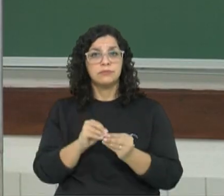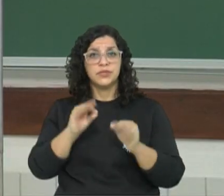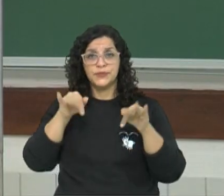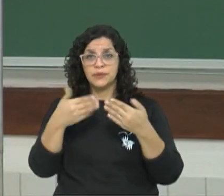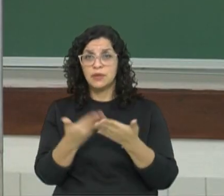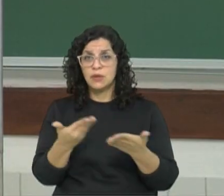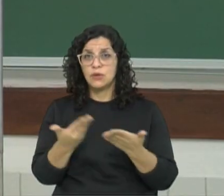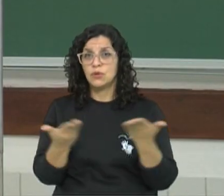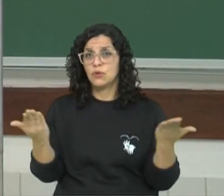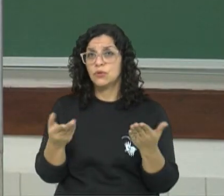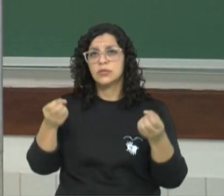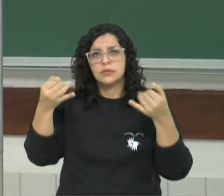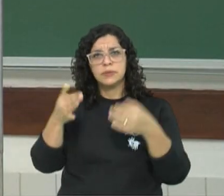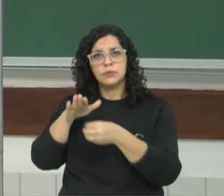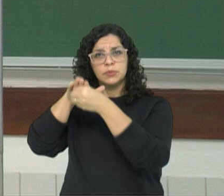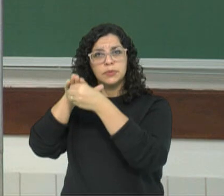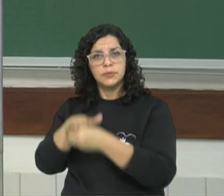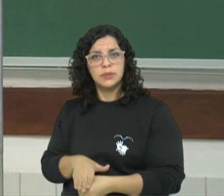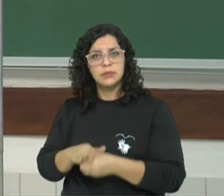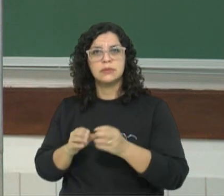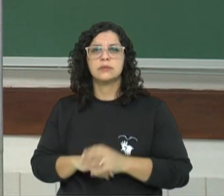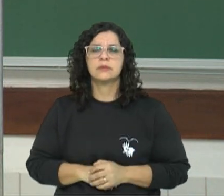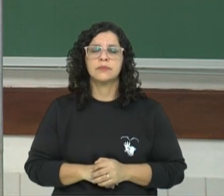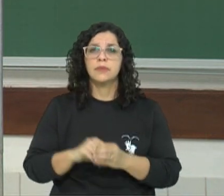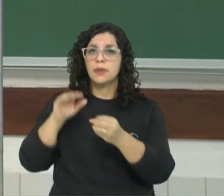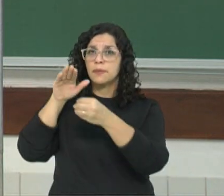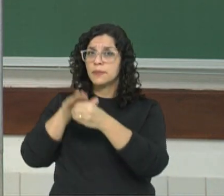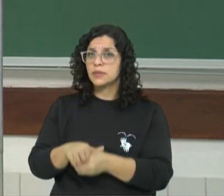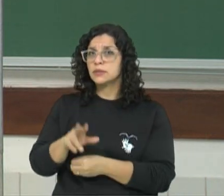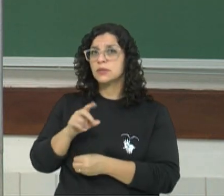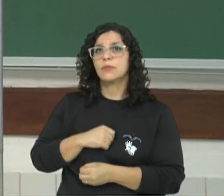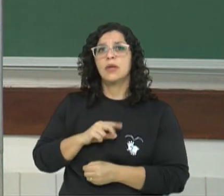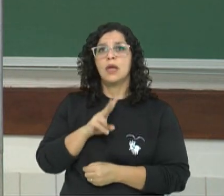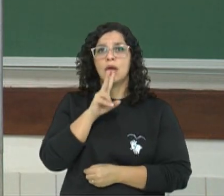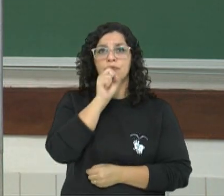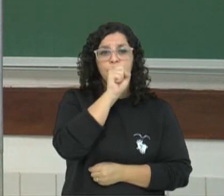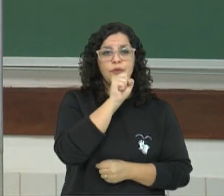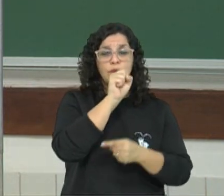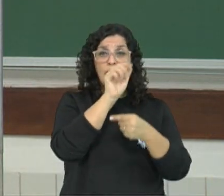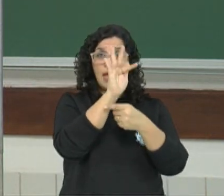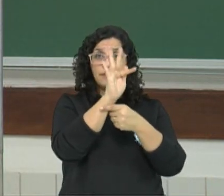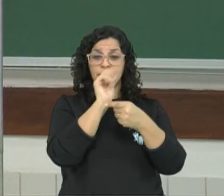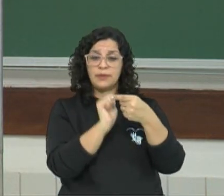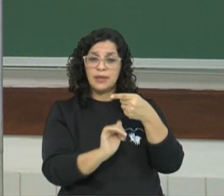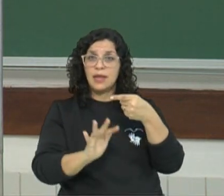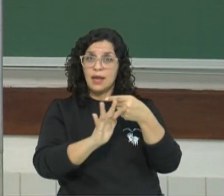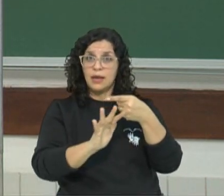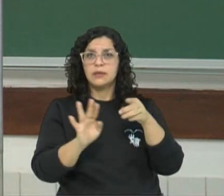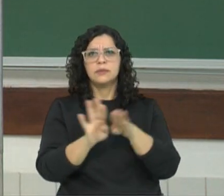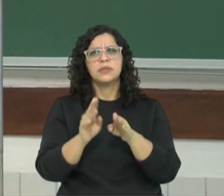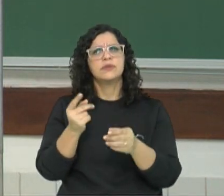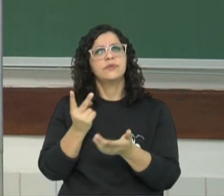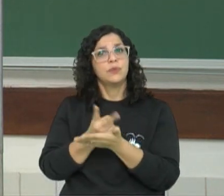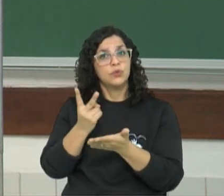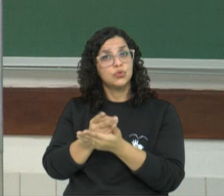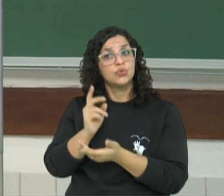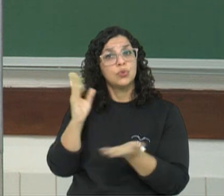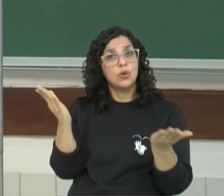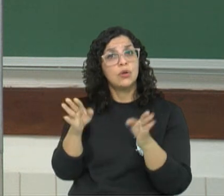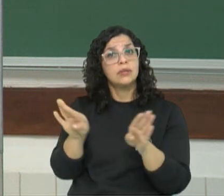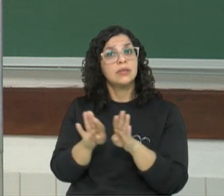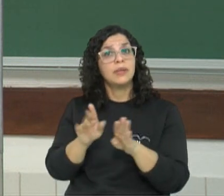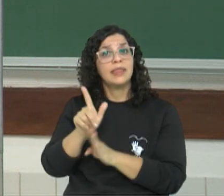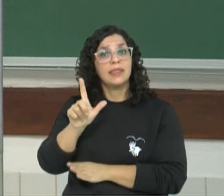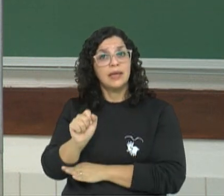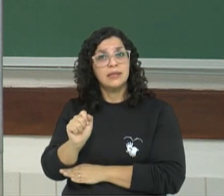finalizamos a nossa aula, nós falamos sobre pressão, certo? Que a pressão é a força sobre a área, certo? E a gente vai ver bastante isso na parte de